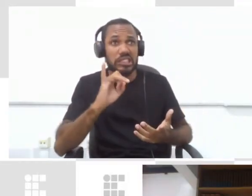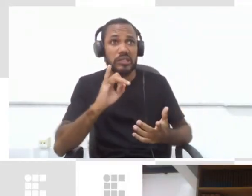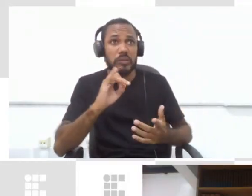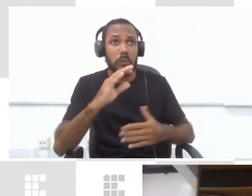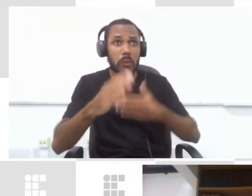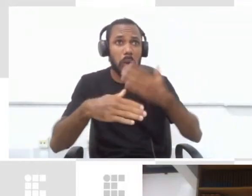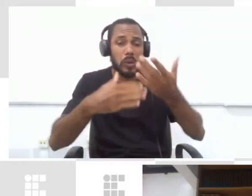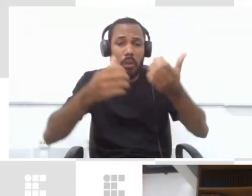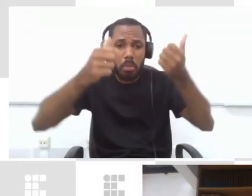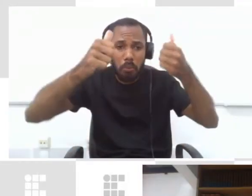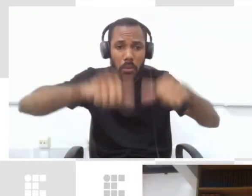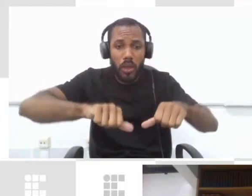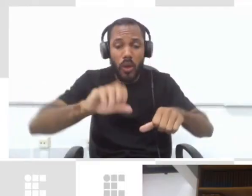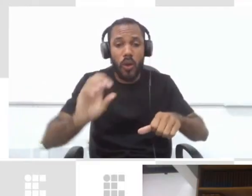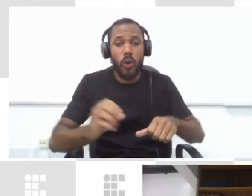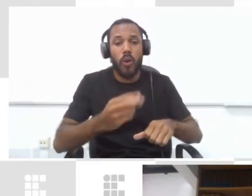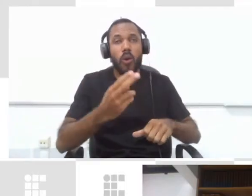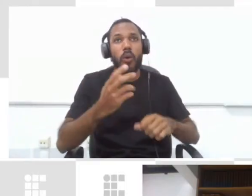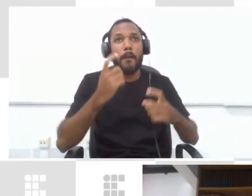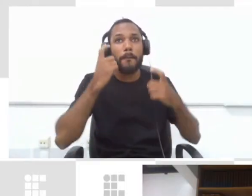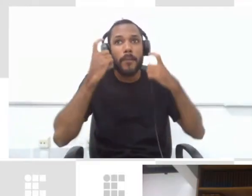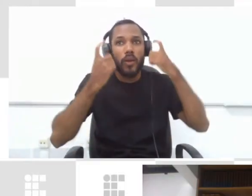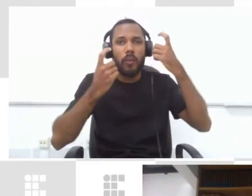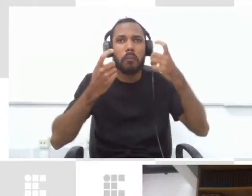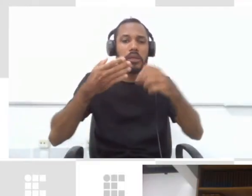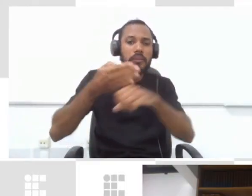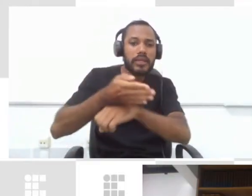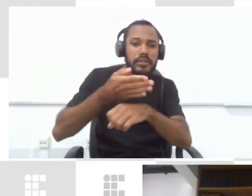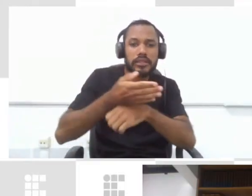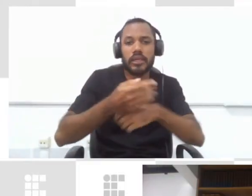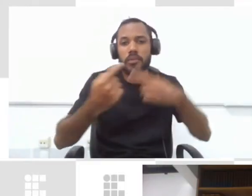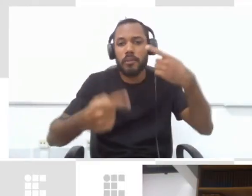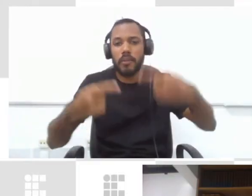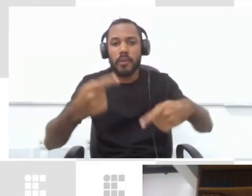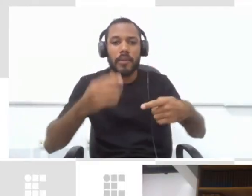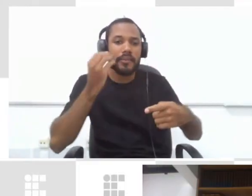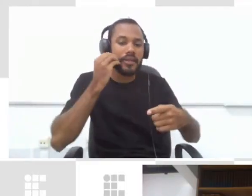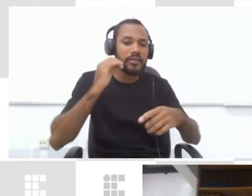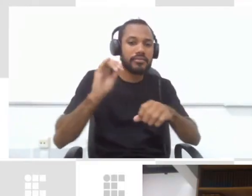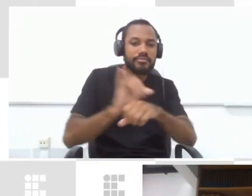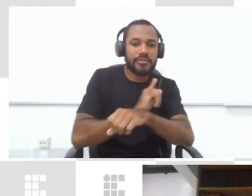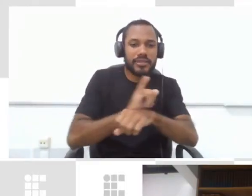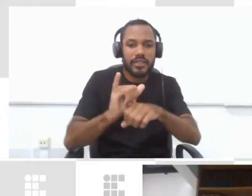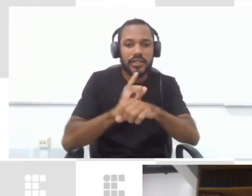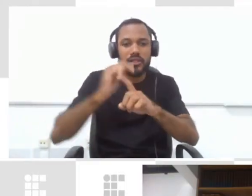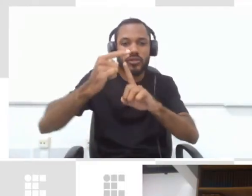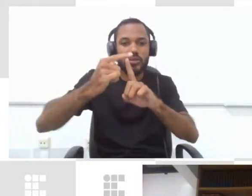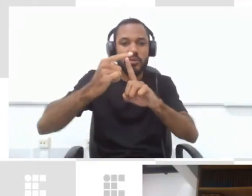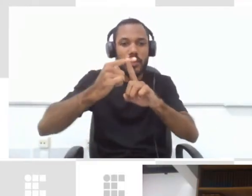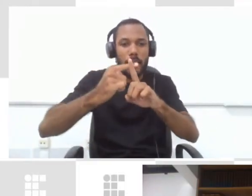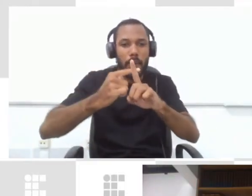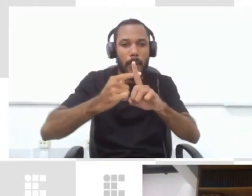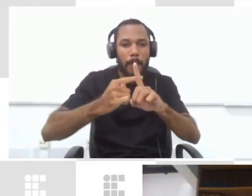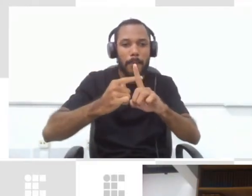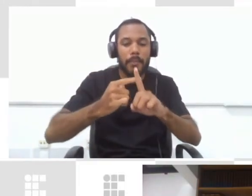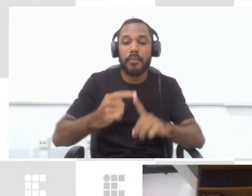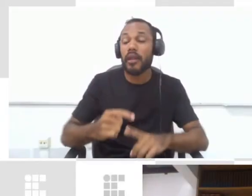ou com mais envolvimento para tentar reverter isso, né? Sim. Não, então,